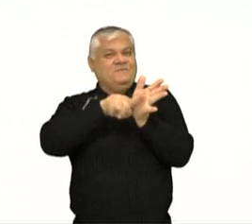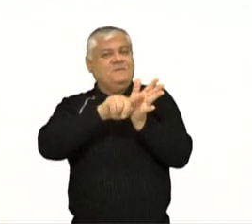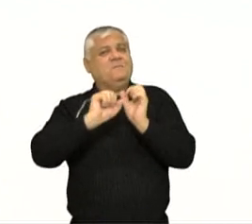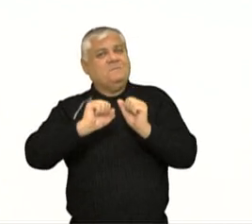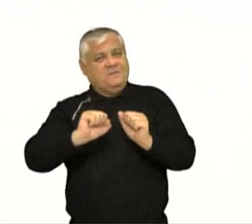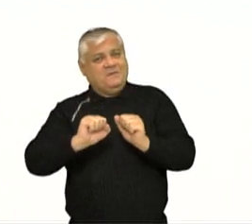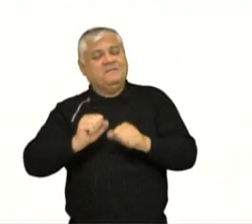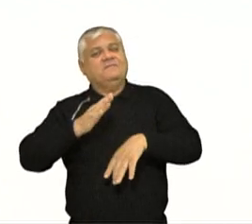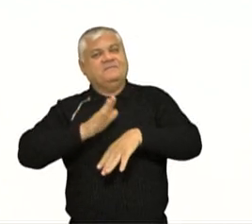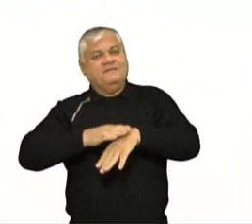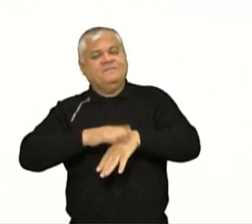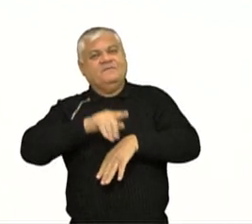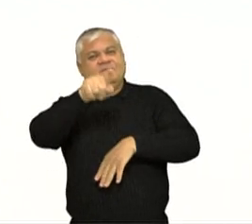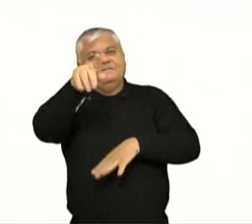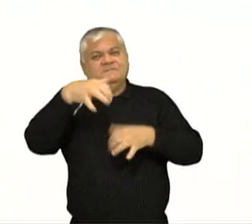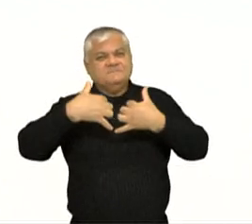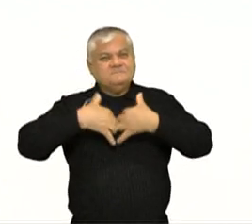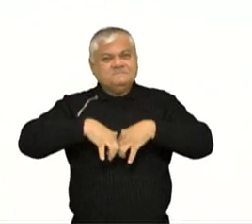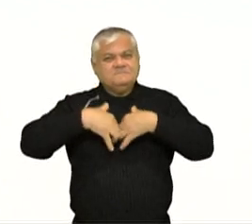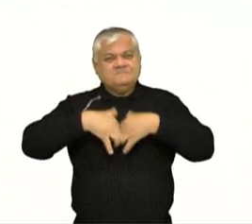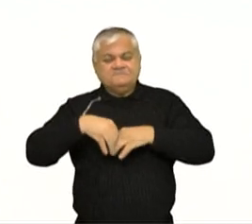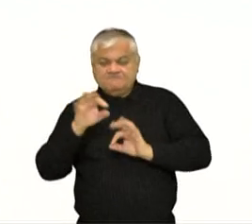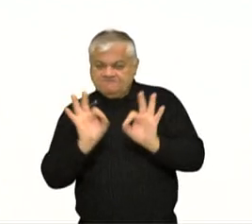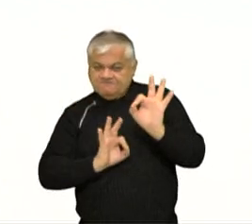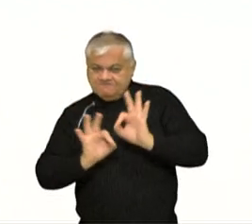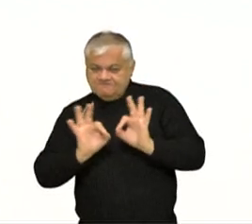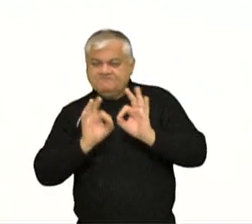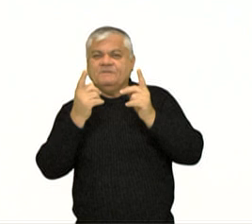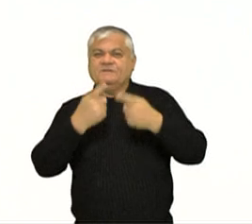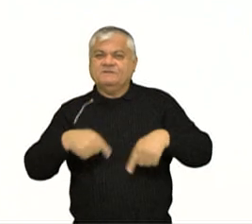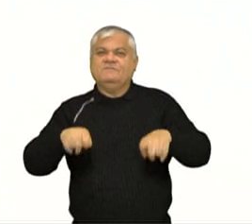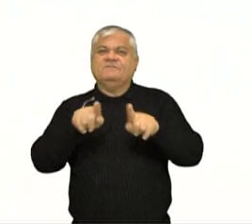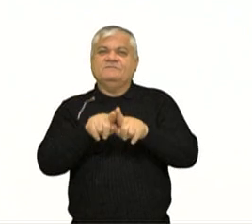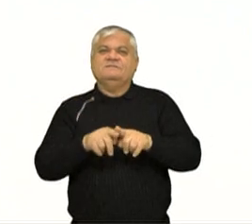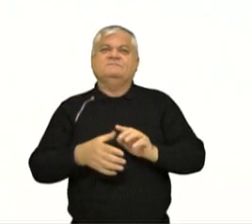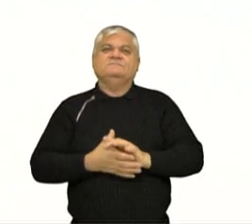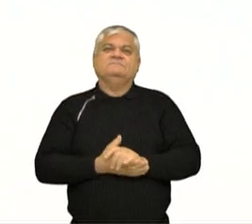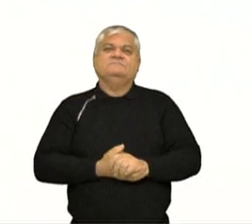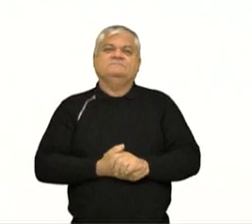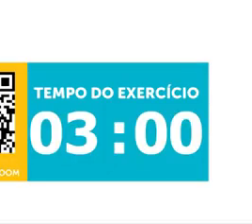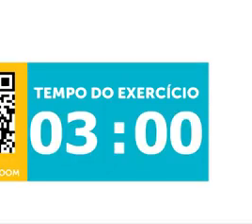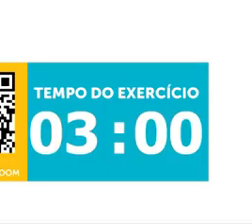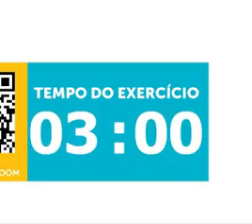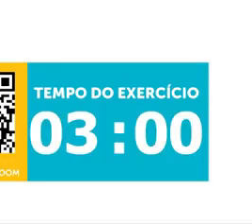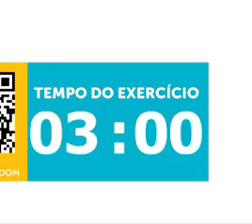professora vai dar um tempinho para você resolver e já voltamos.